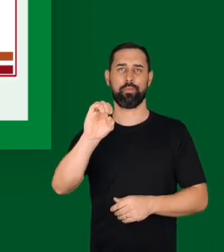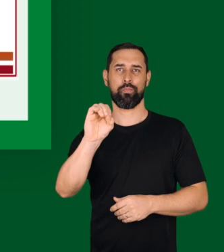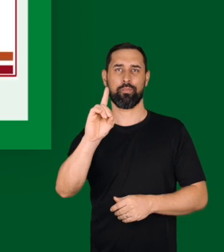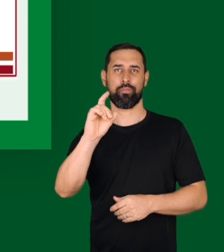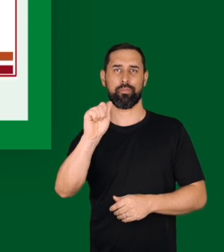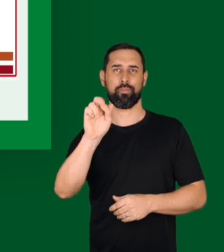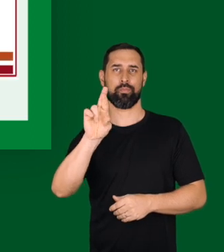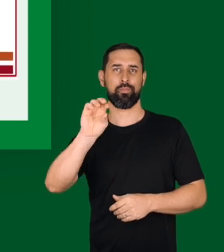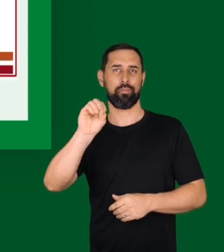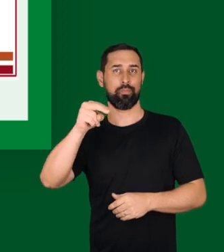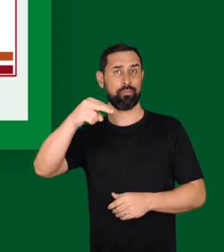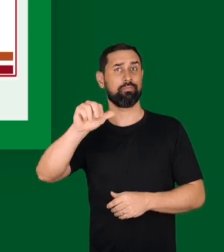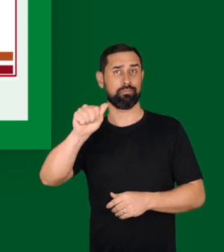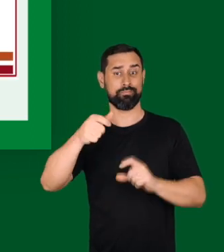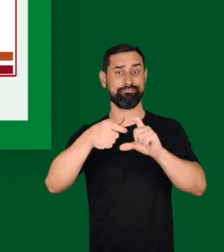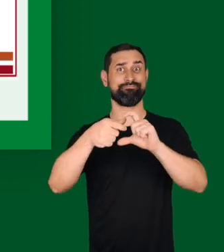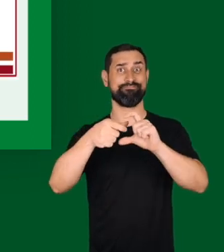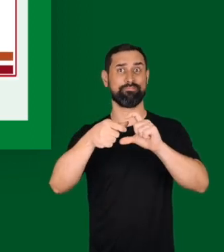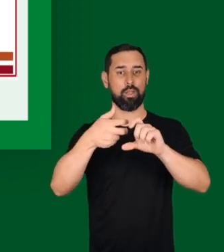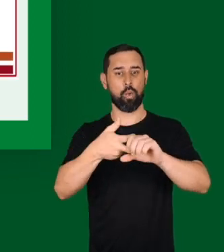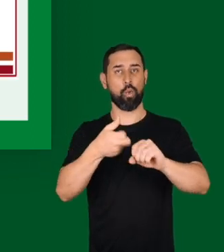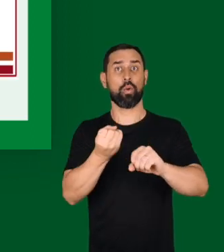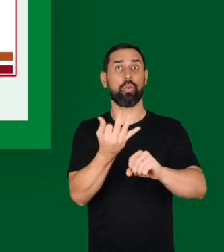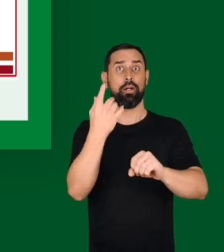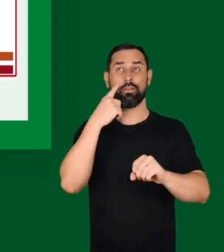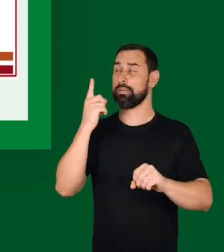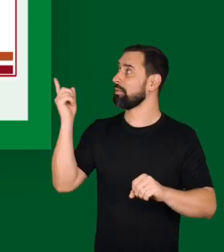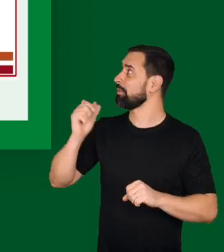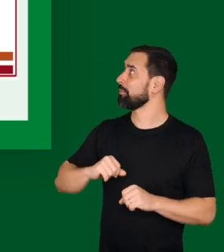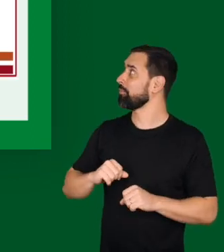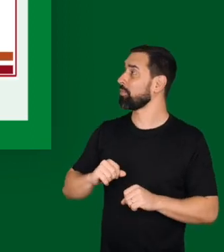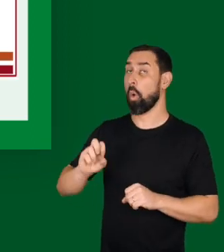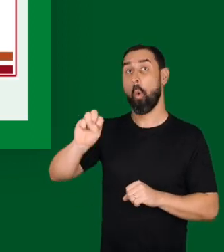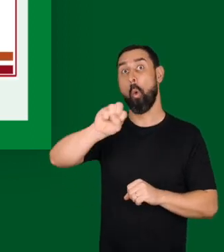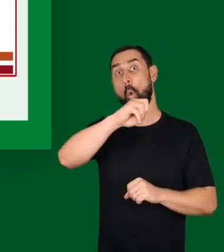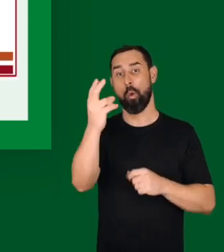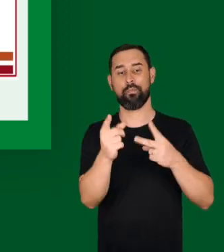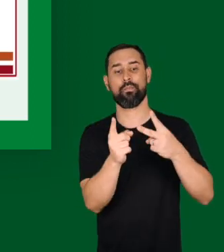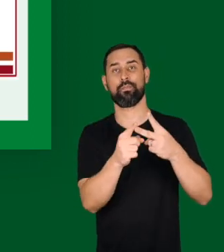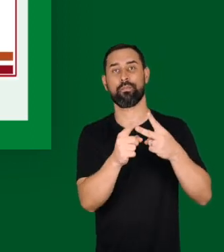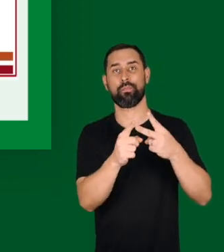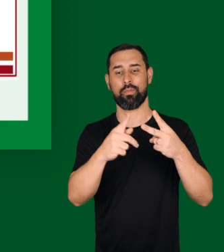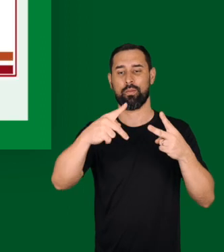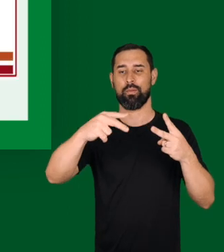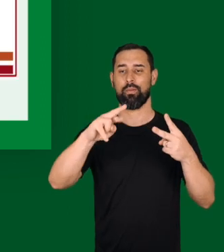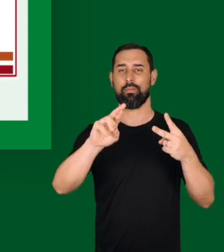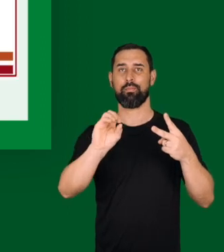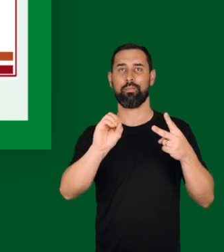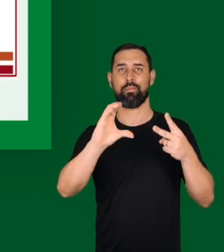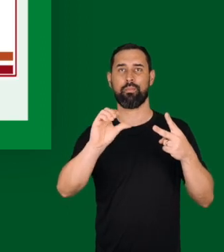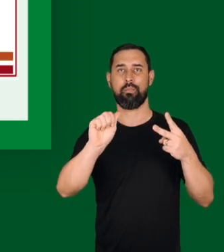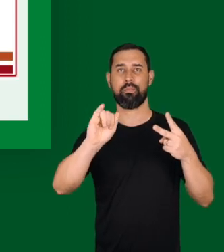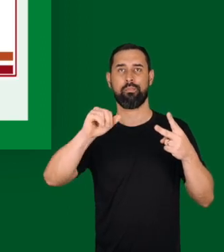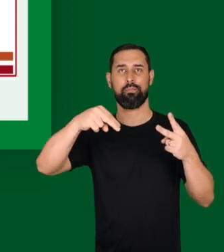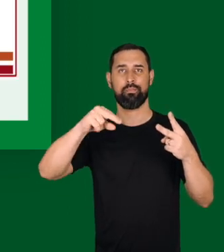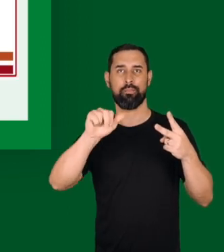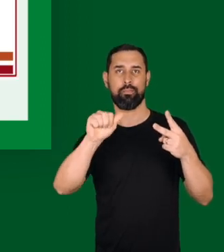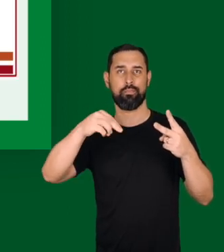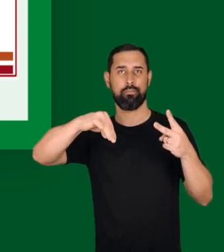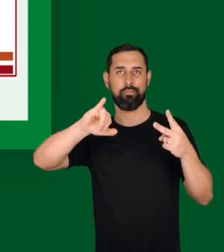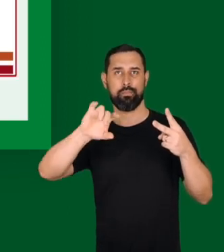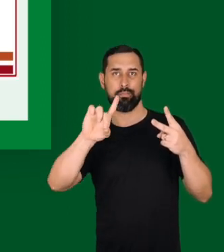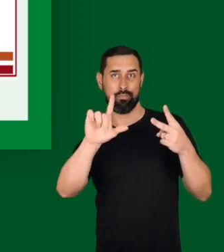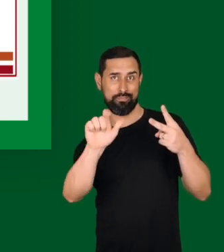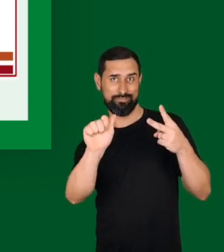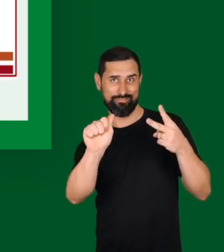geralmente a gente usa 5 mg por quilo de 20 minutos até 1 hora, ou você pode usar a procainamida, 15